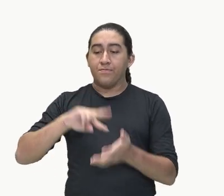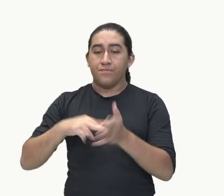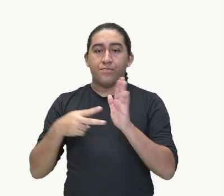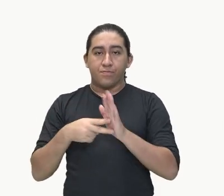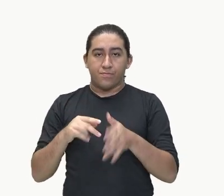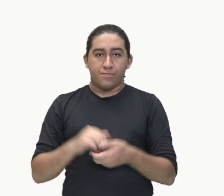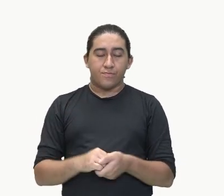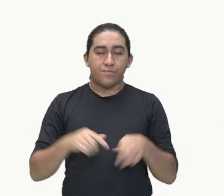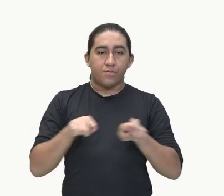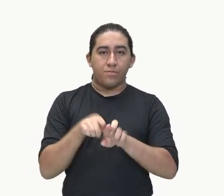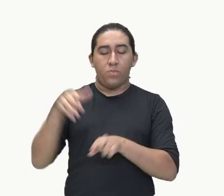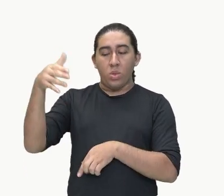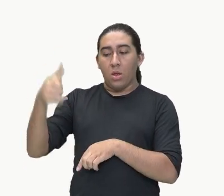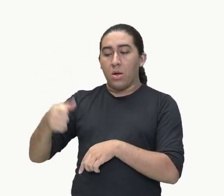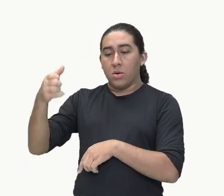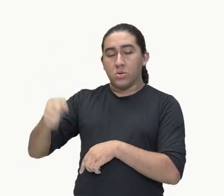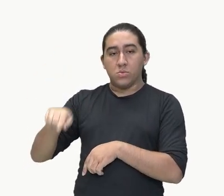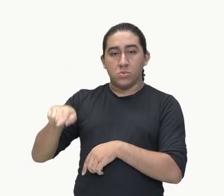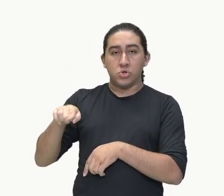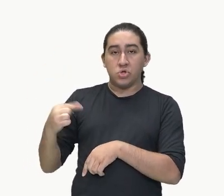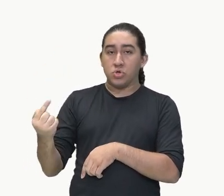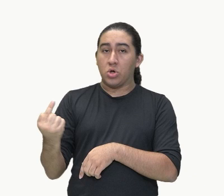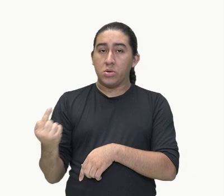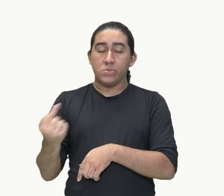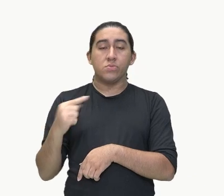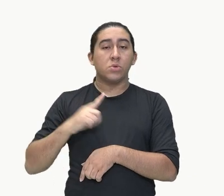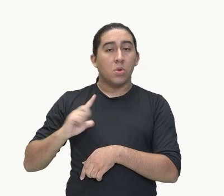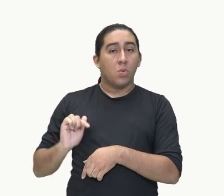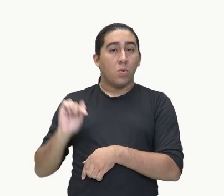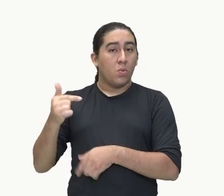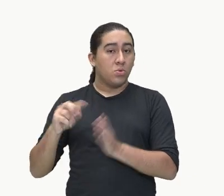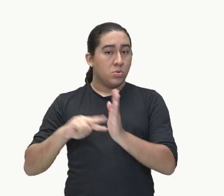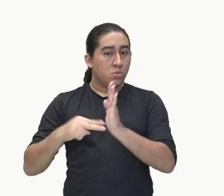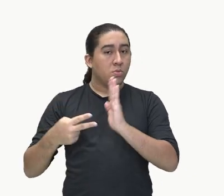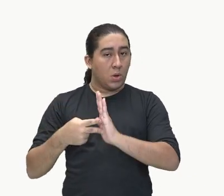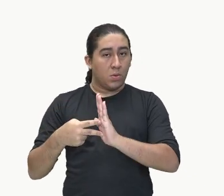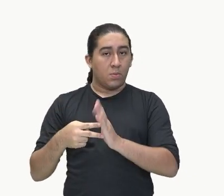leite sozinho tem outro significado.